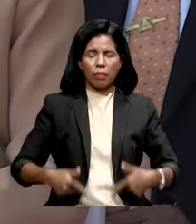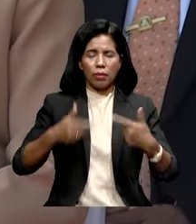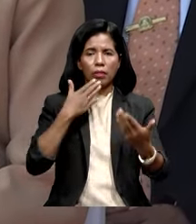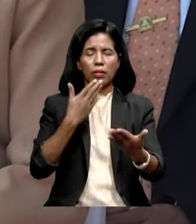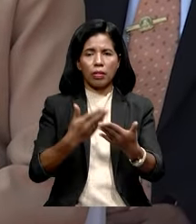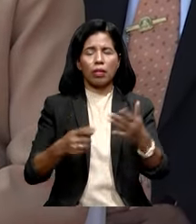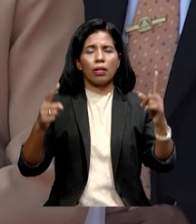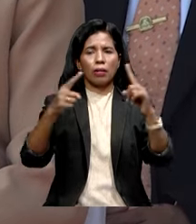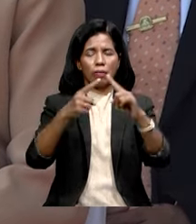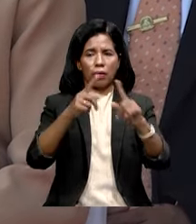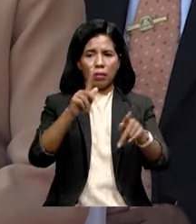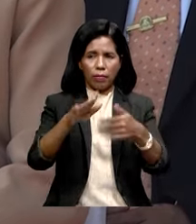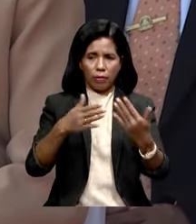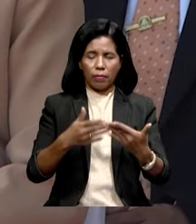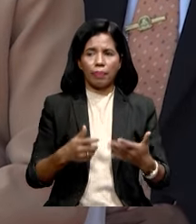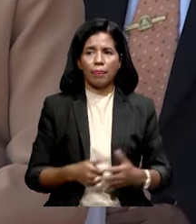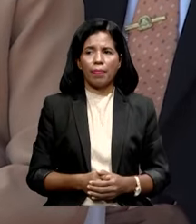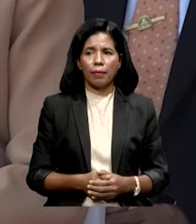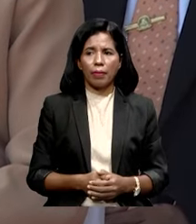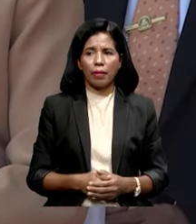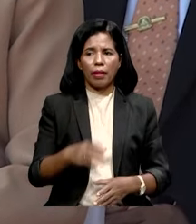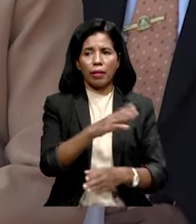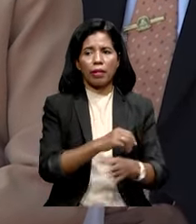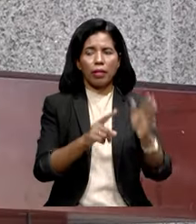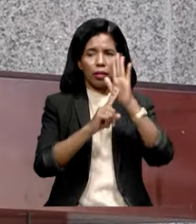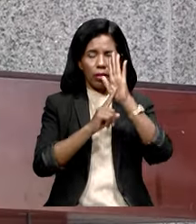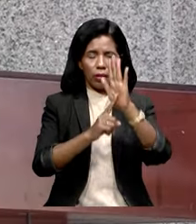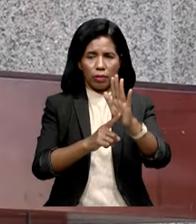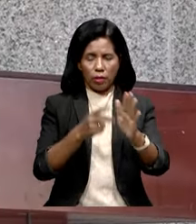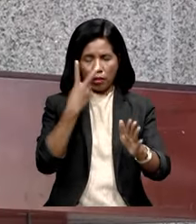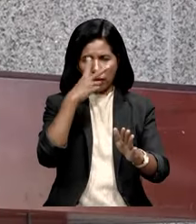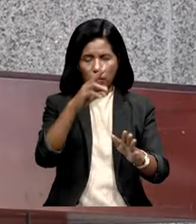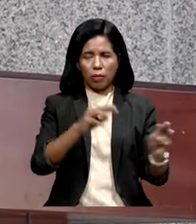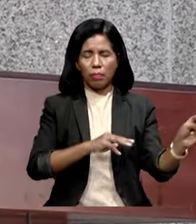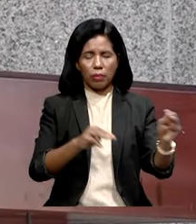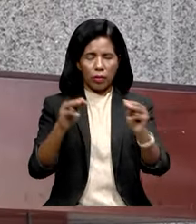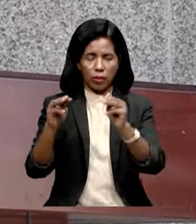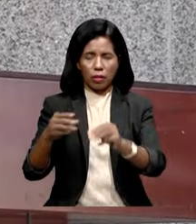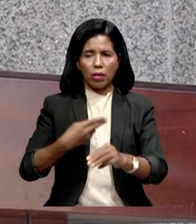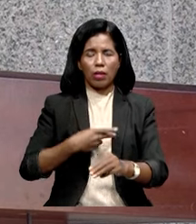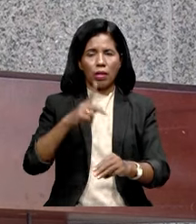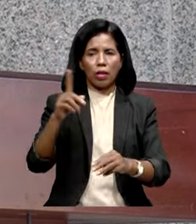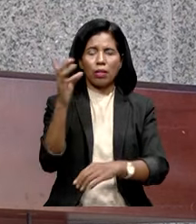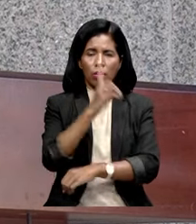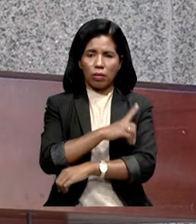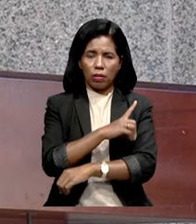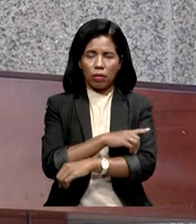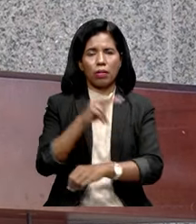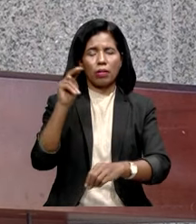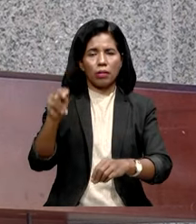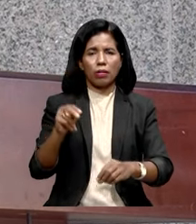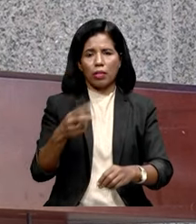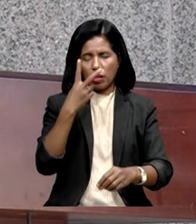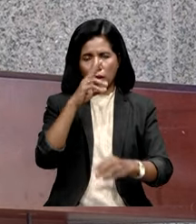ema hotu. Lema idane sa inudar a afirmação ba mudança e a halo clororonia.